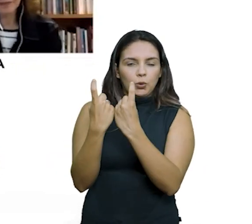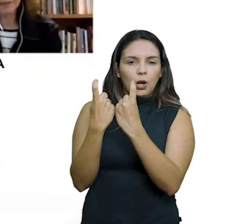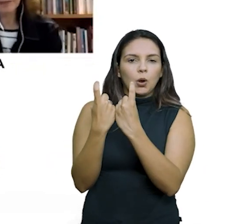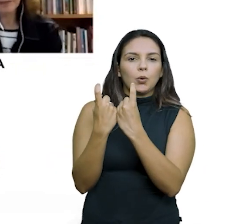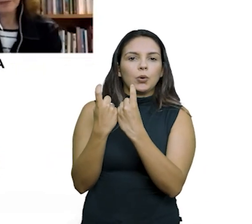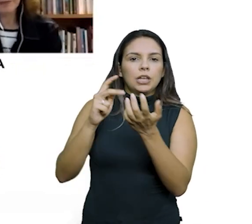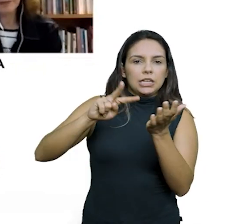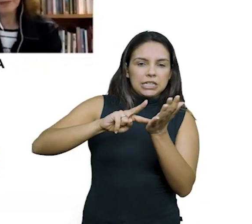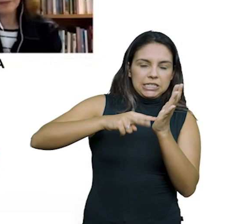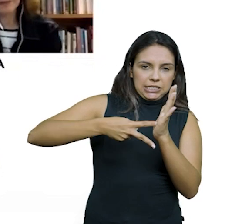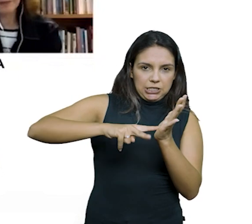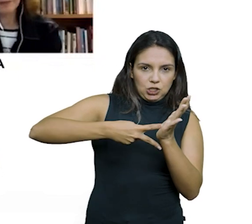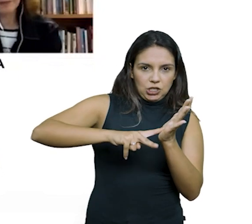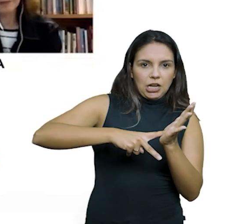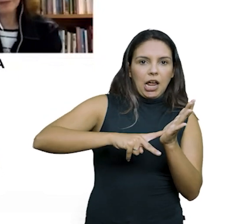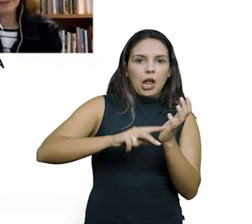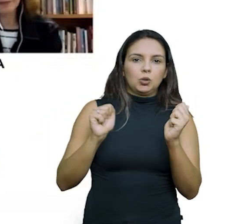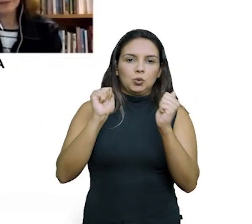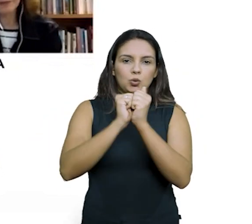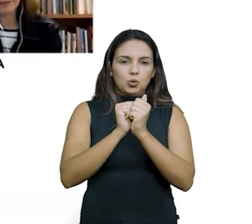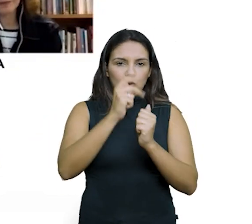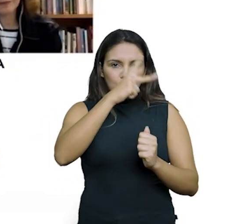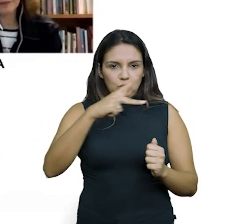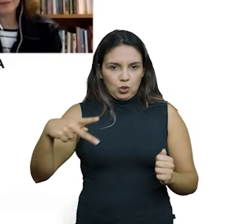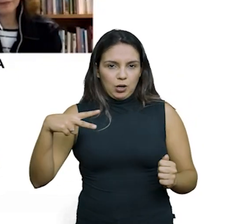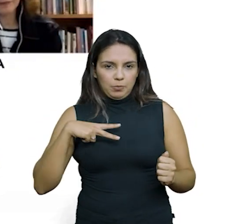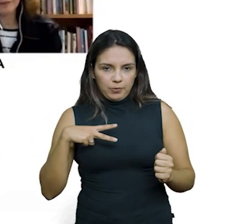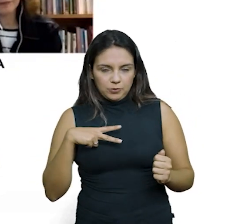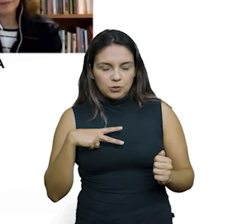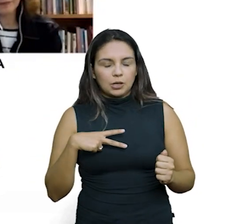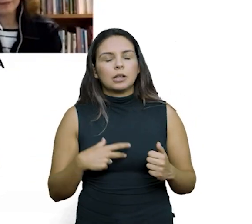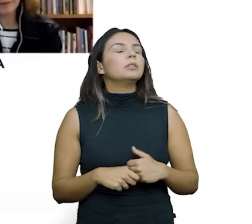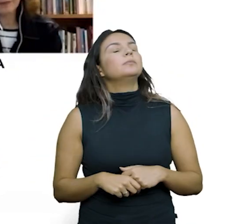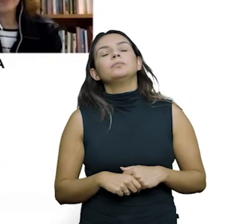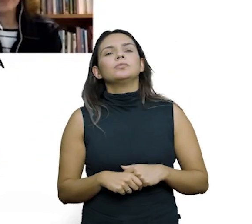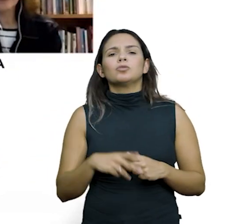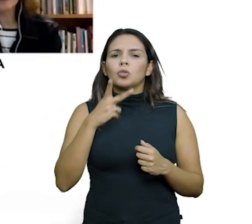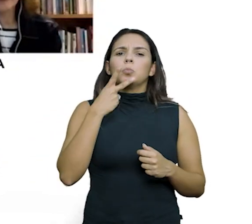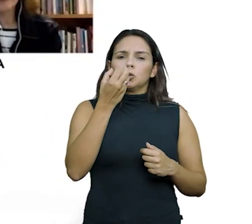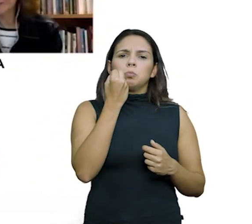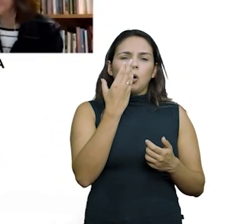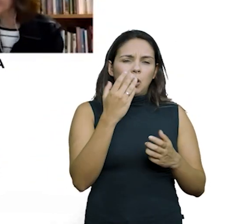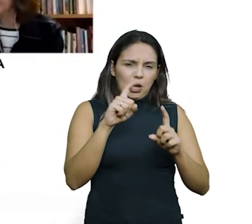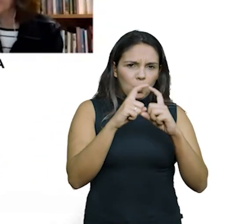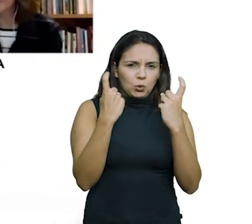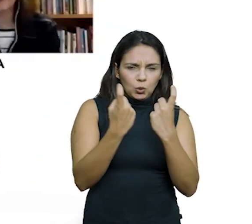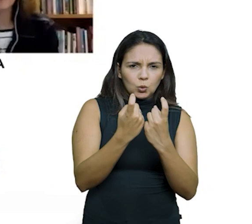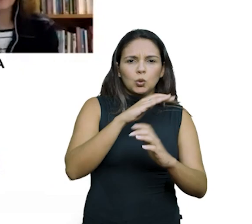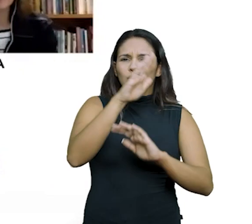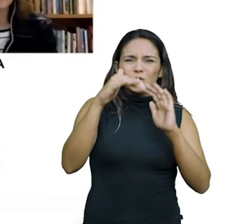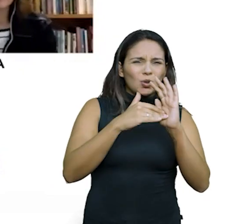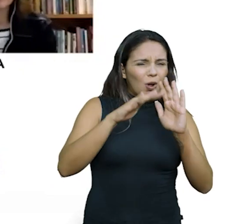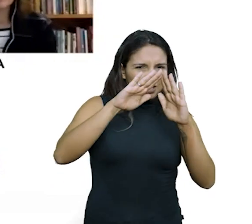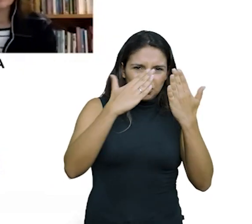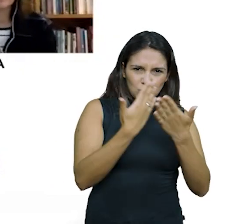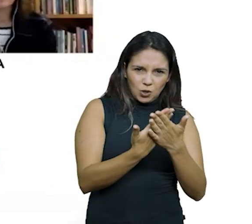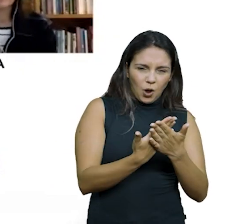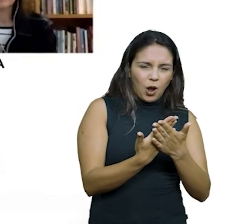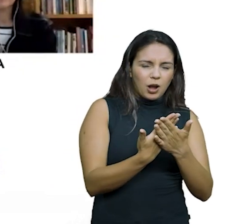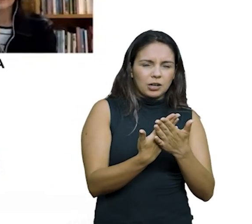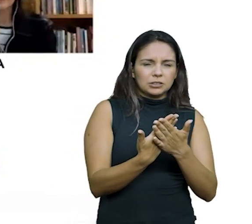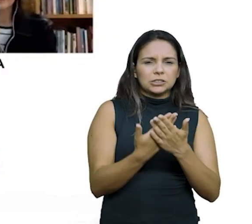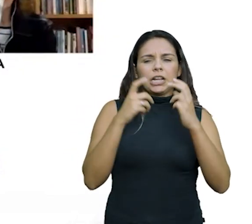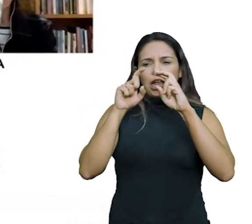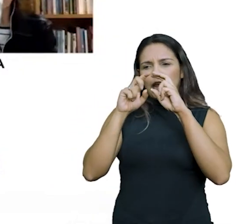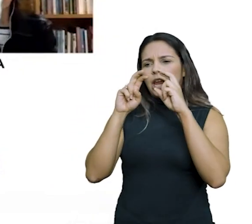particulares. Foi tudo feito de forma bem transparente, eu fiquei muito satisfeito do jeito que foi feito. As escolas fizeram todo o trâmite com o